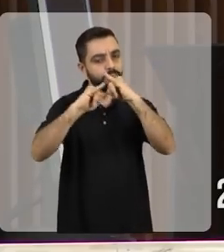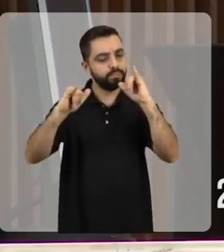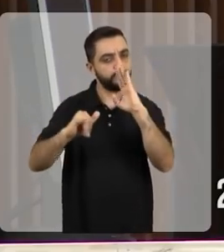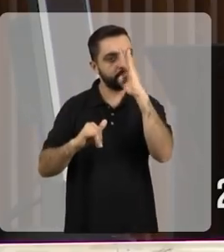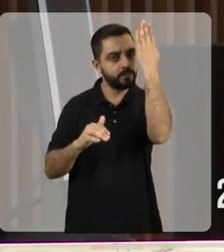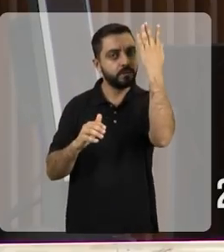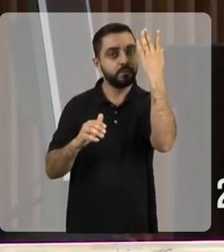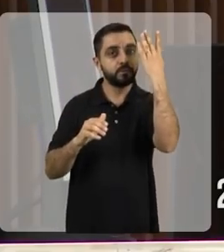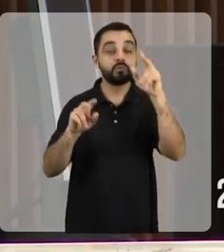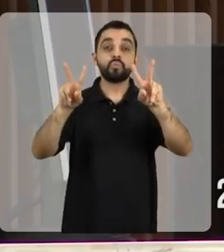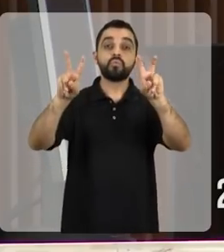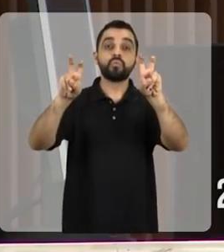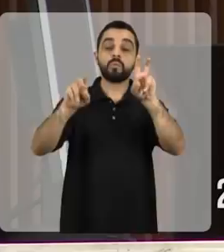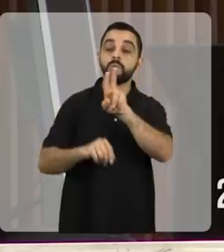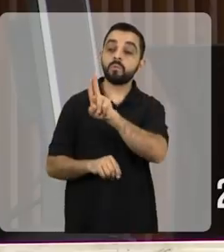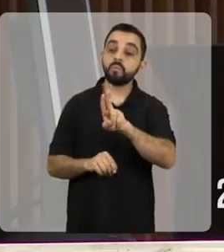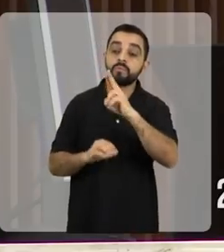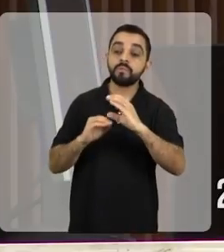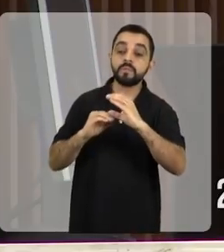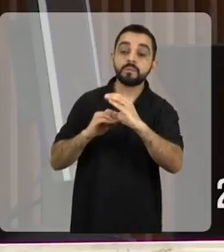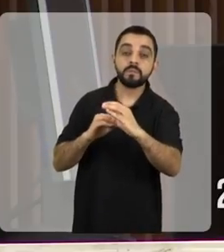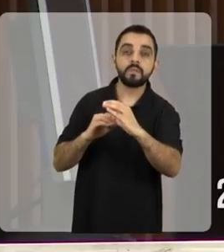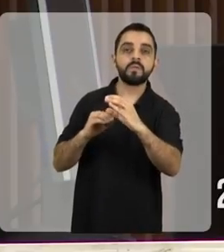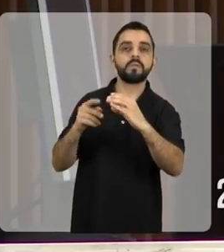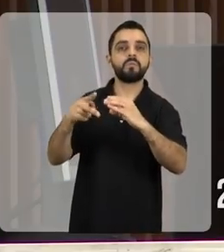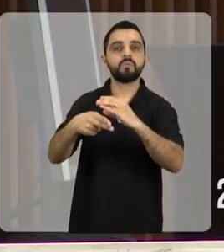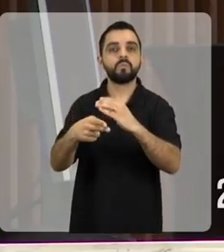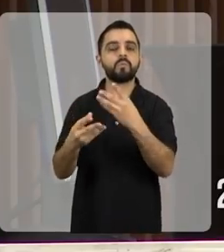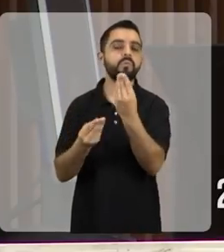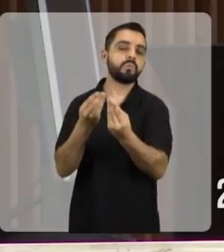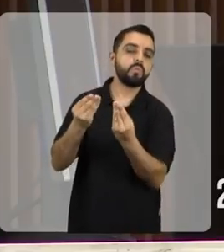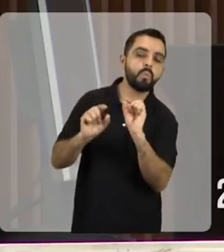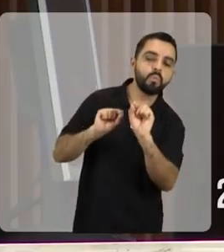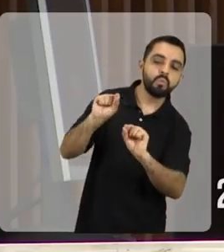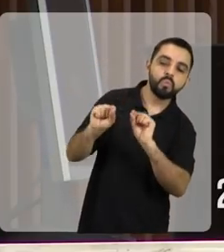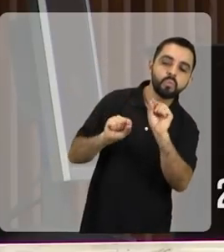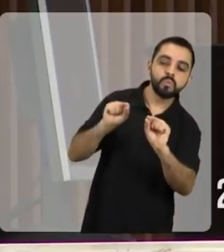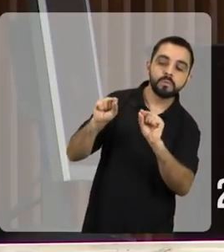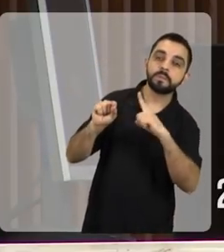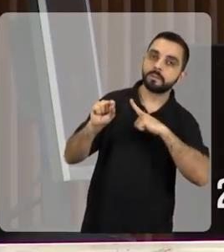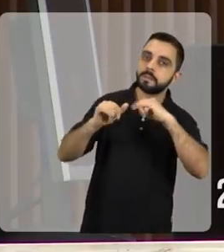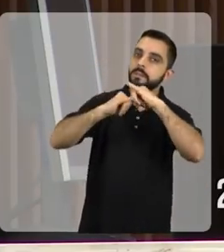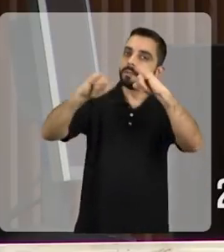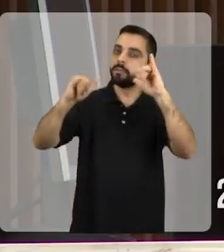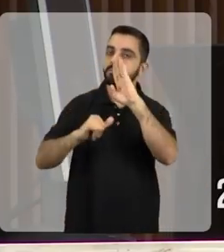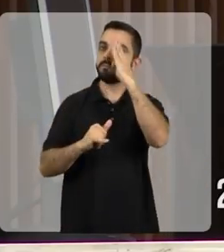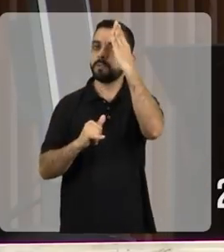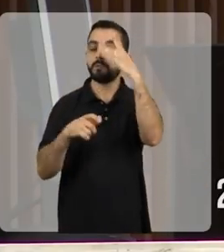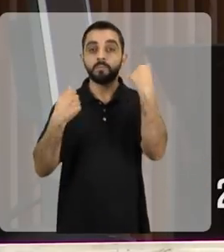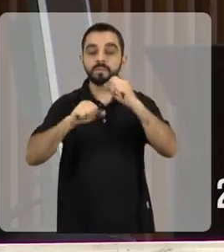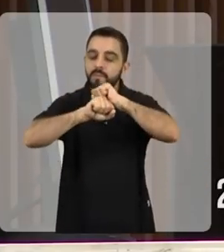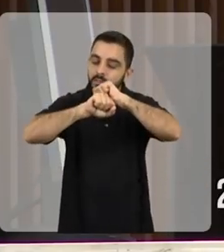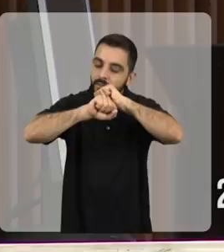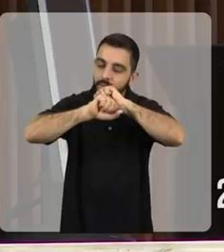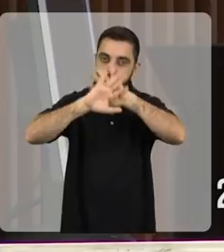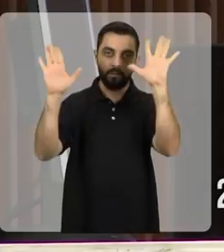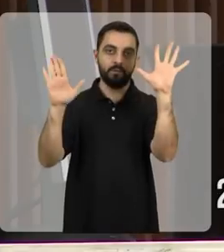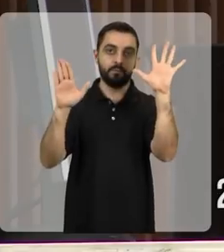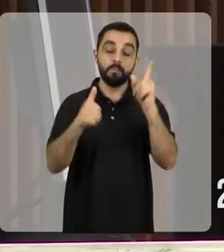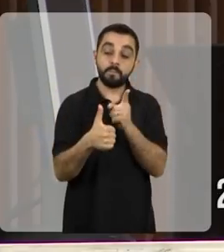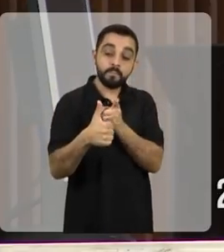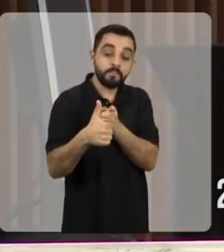universidades públicas brasileiras e sobre esse corte especificamente o primeiro dos pontos que eu gostaria de esclarecer é precisamente sobre